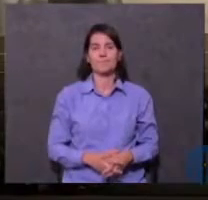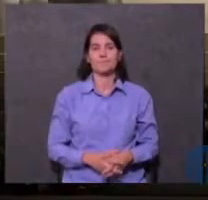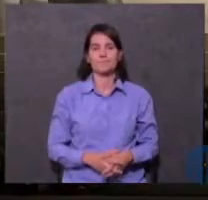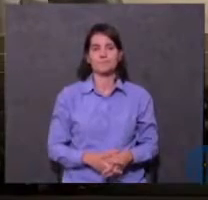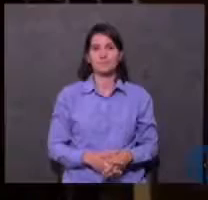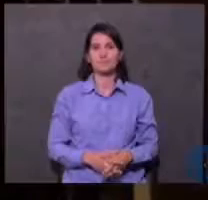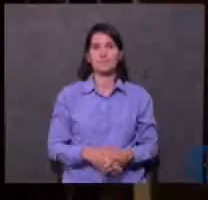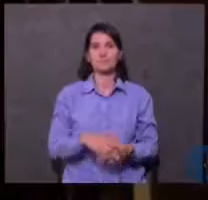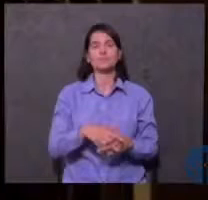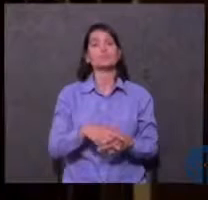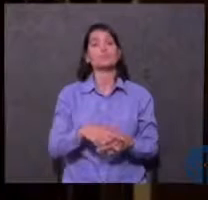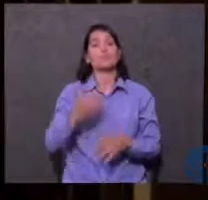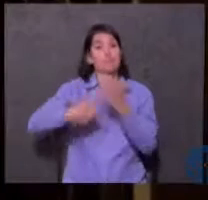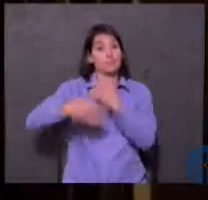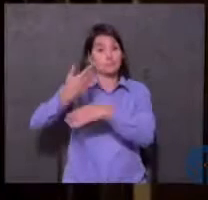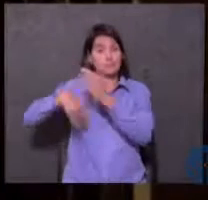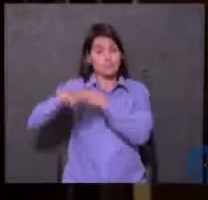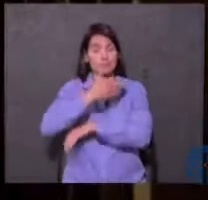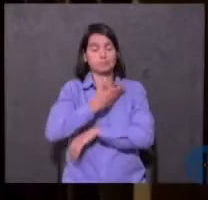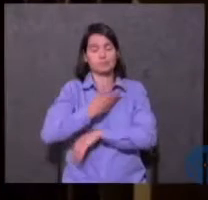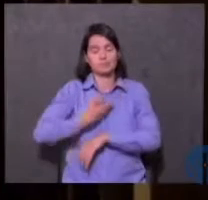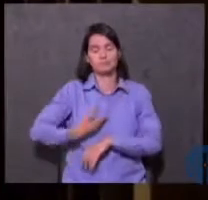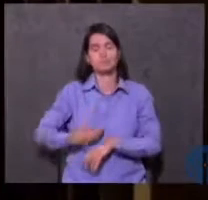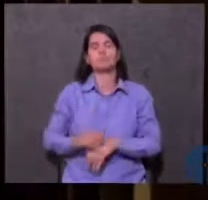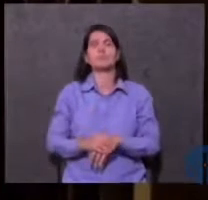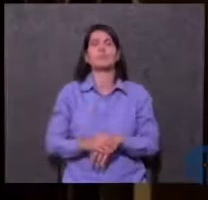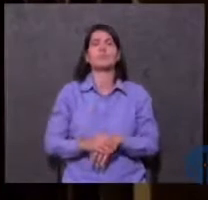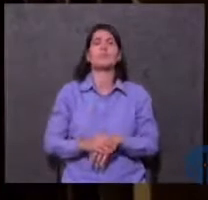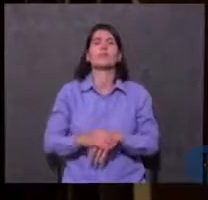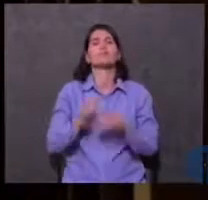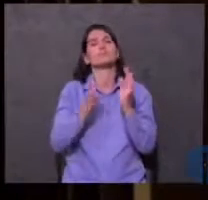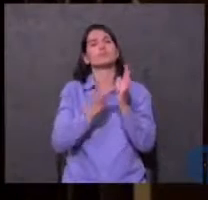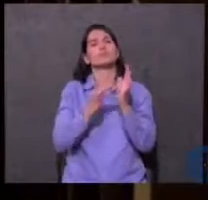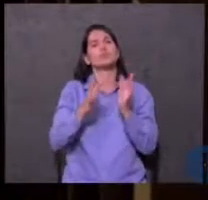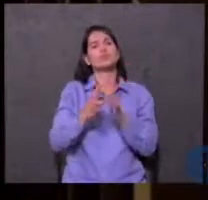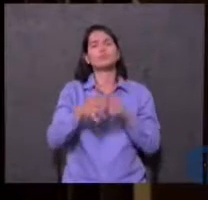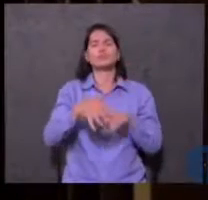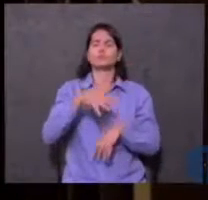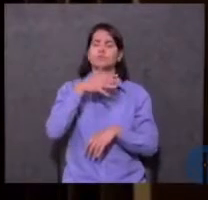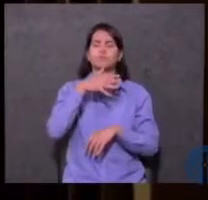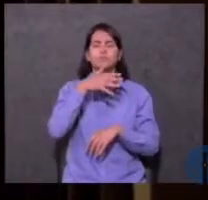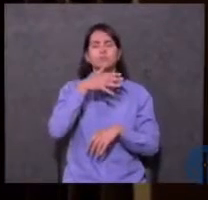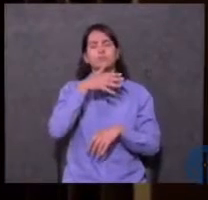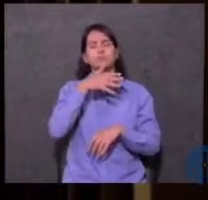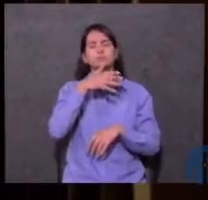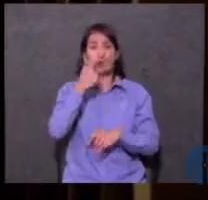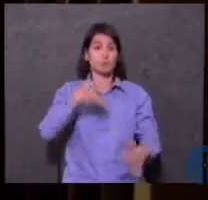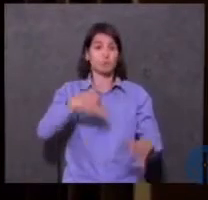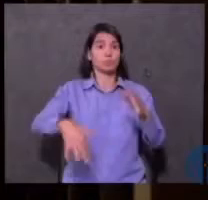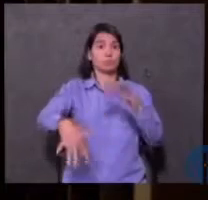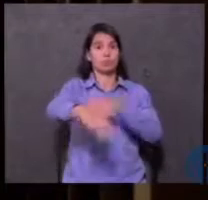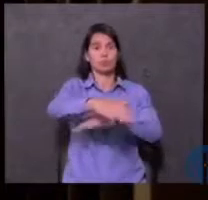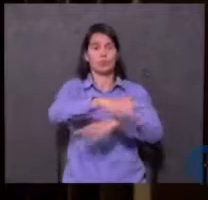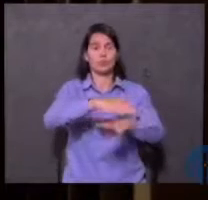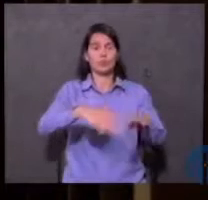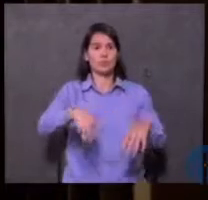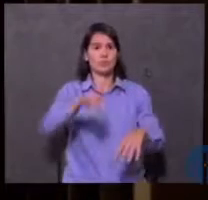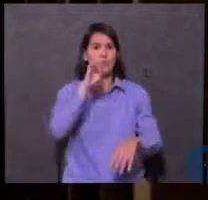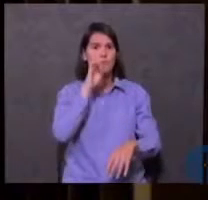Gdy Jezus mówił do tłumów, jakaś kobieta z tłumu głośno zawołała do Niego: